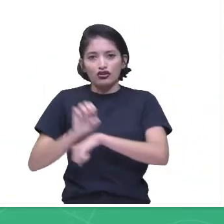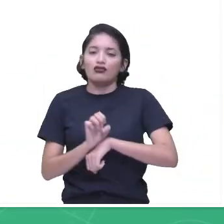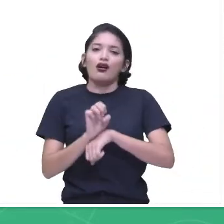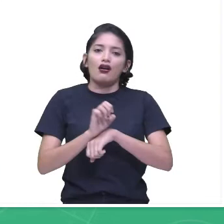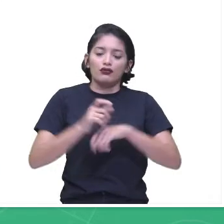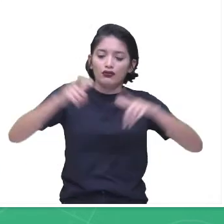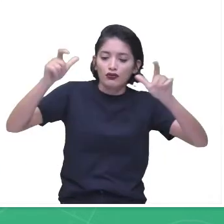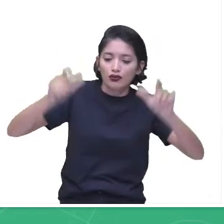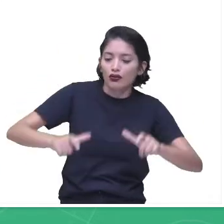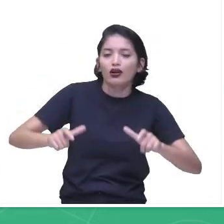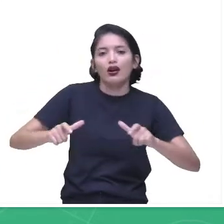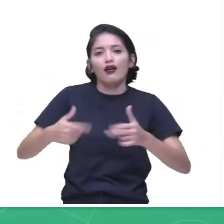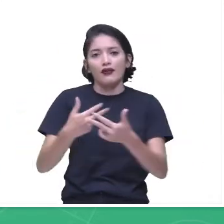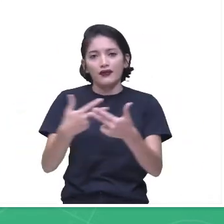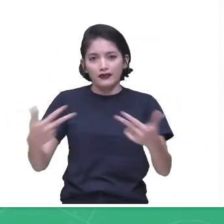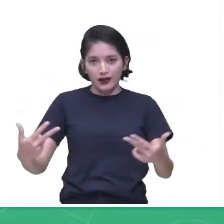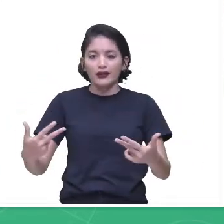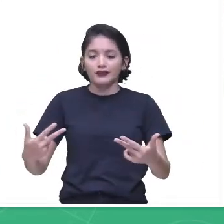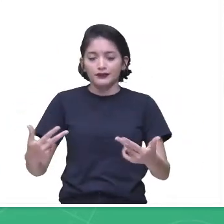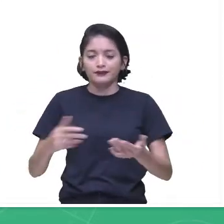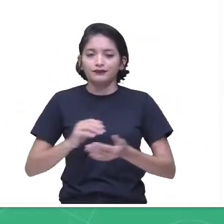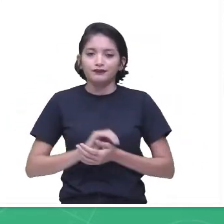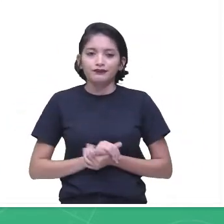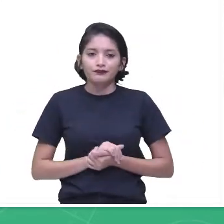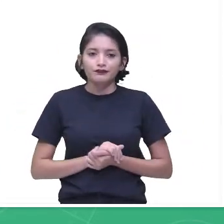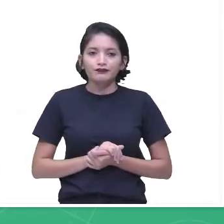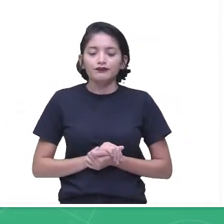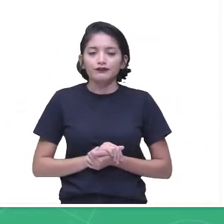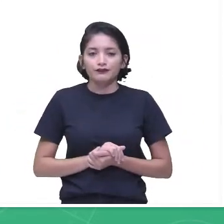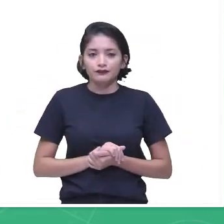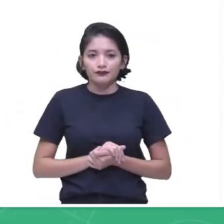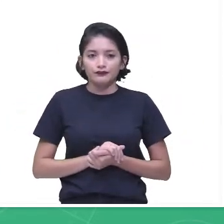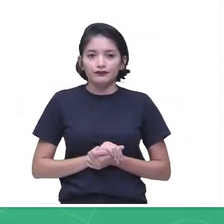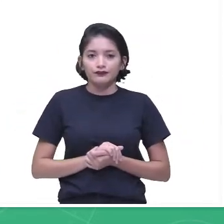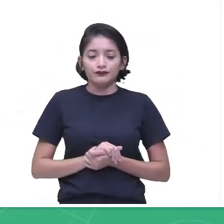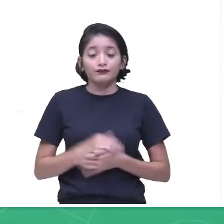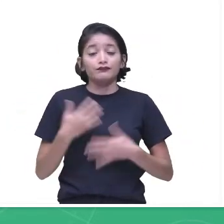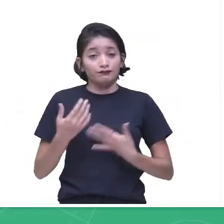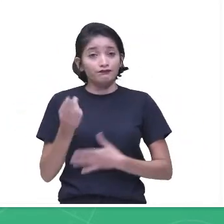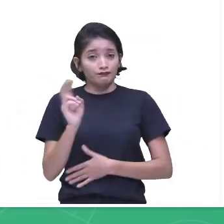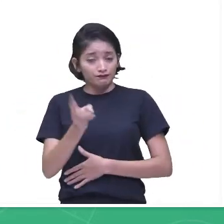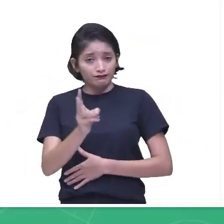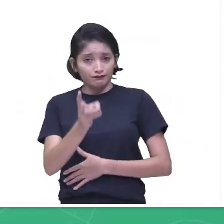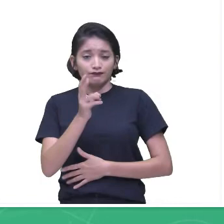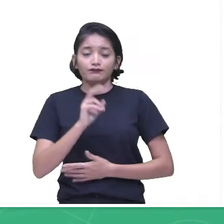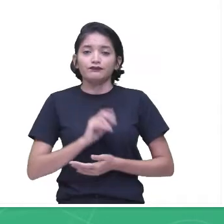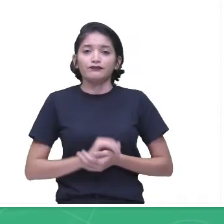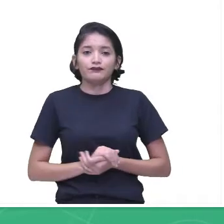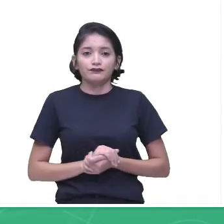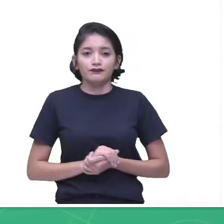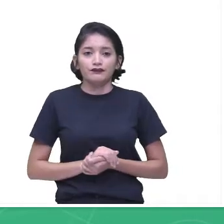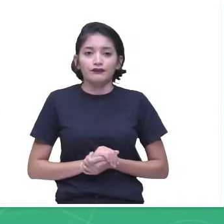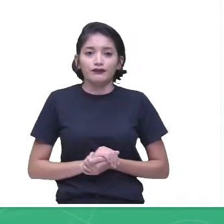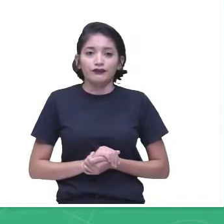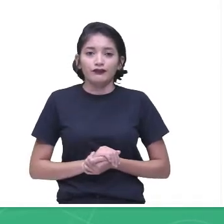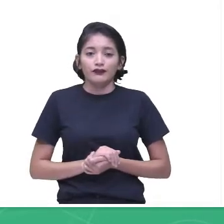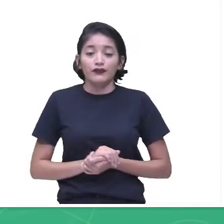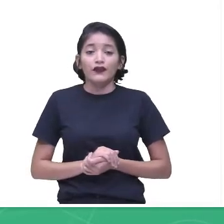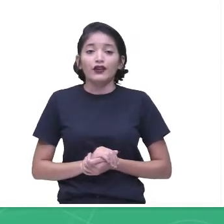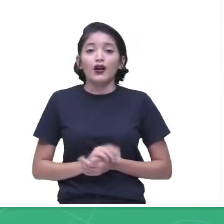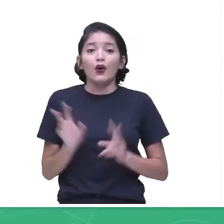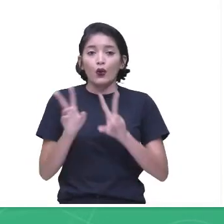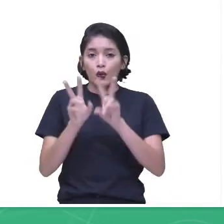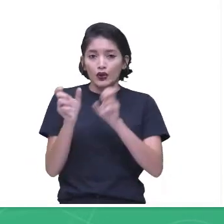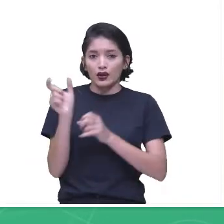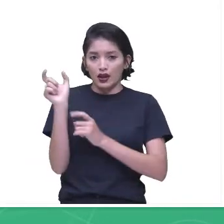território que compõe uma nação, certo? Muito bem. Então, essa expressão, né,